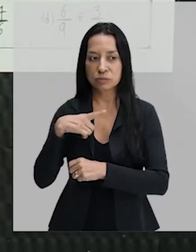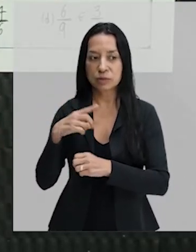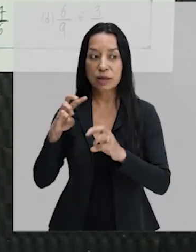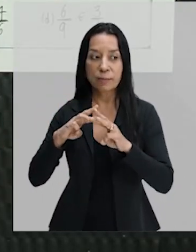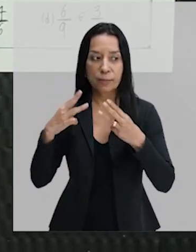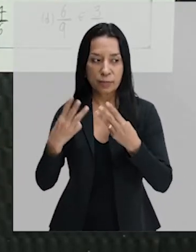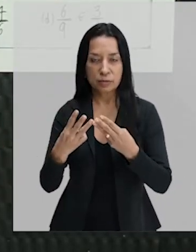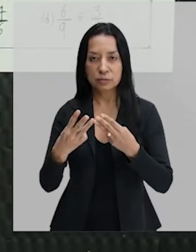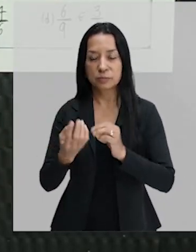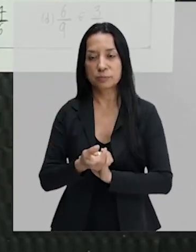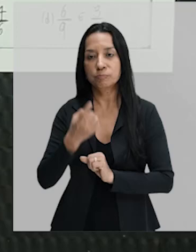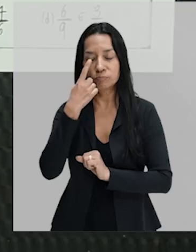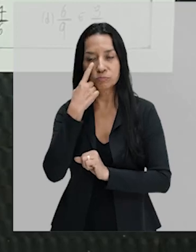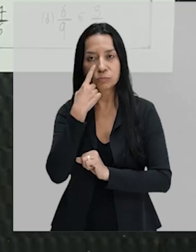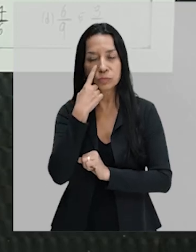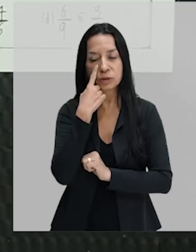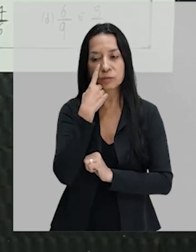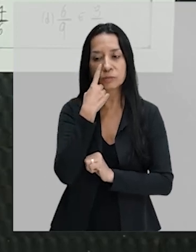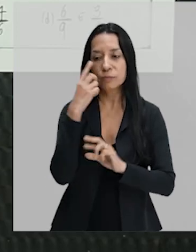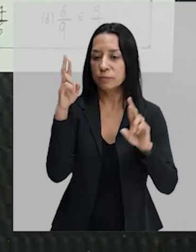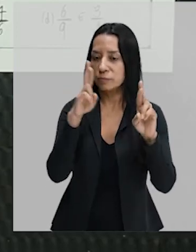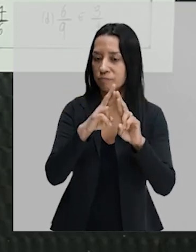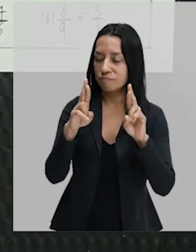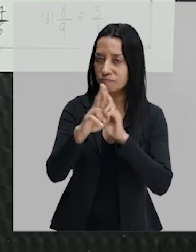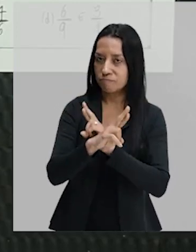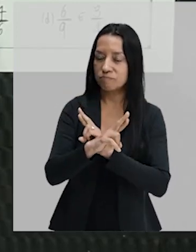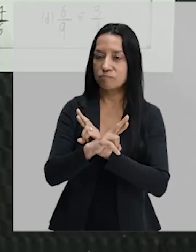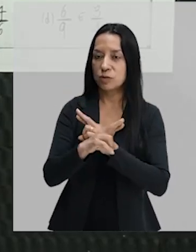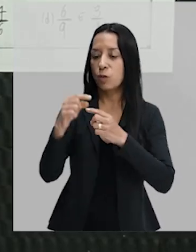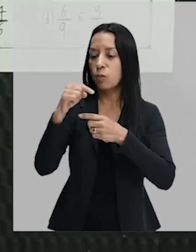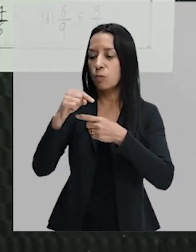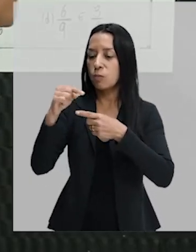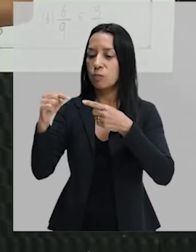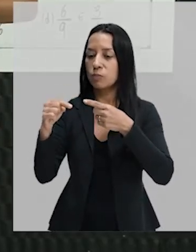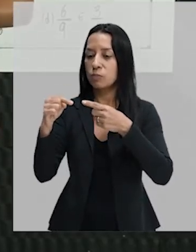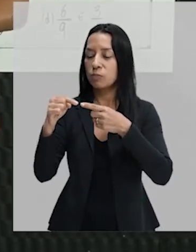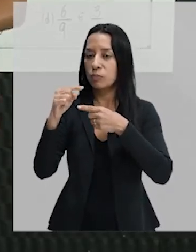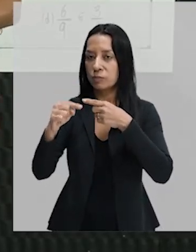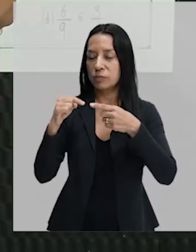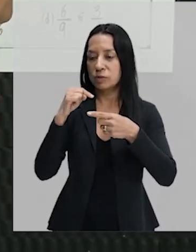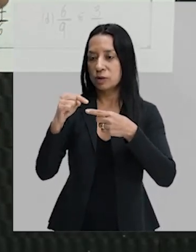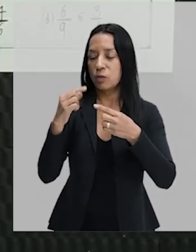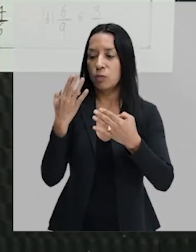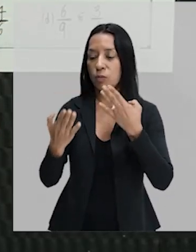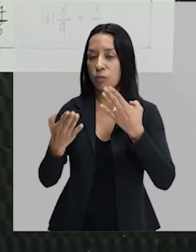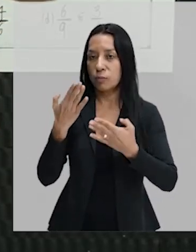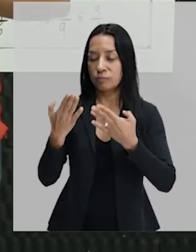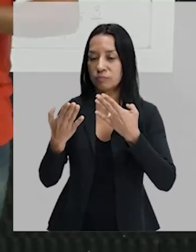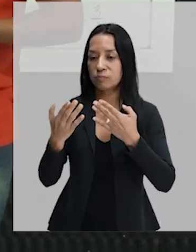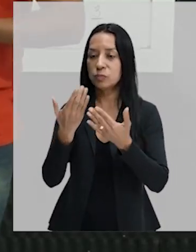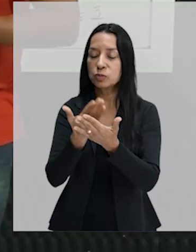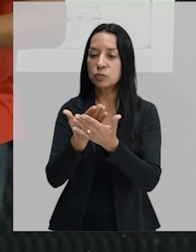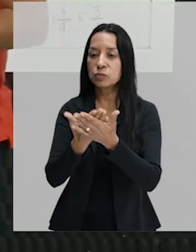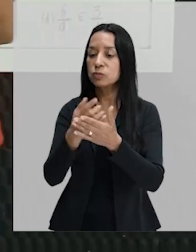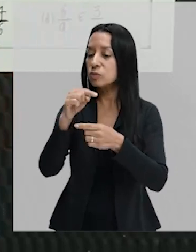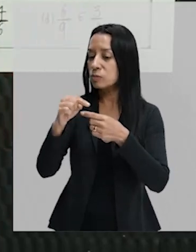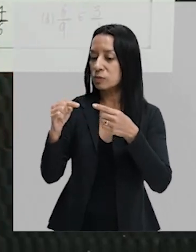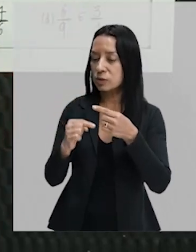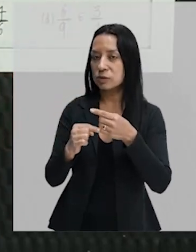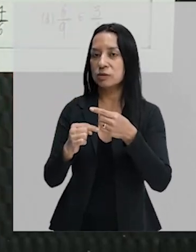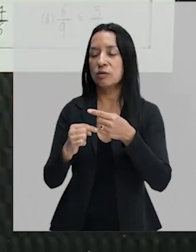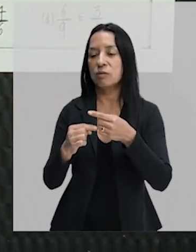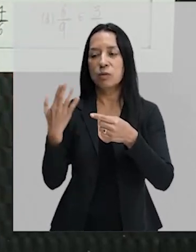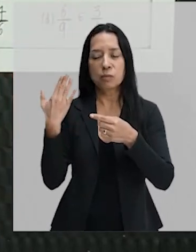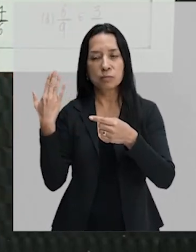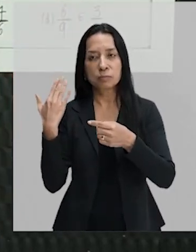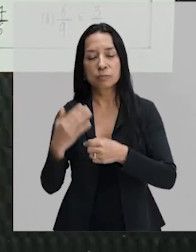Então, veja bem. Ora, vamos estabelecer aqui uma razão, que é uma comparação através do quociente, né? Estudamos razão aí há pouco tempo. Então, se eu